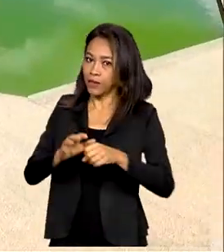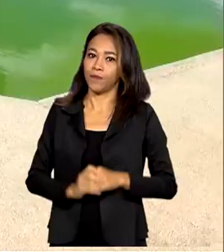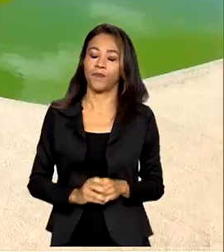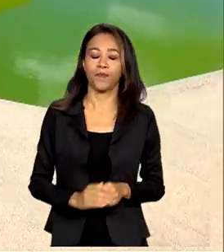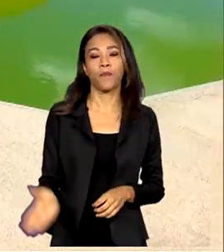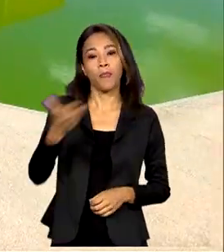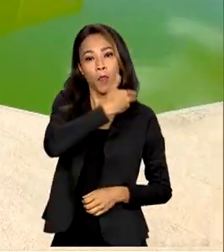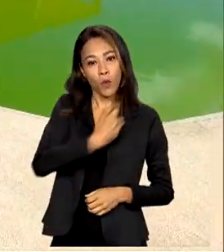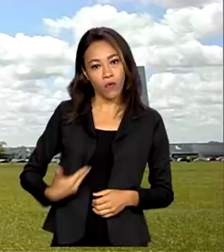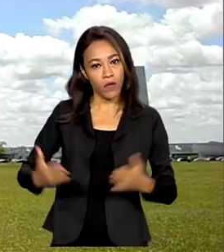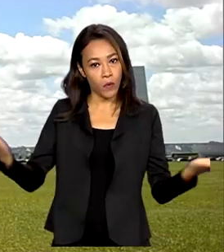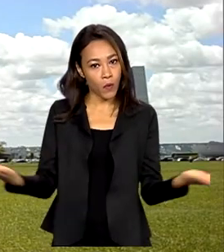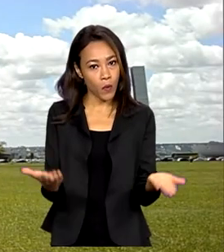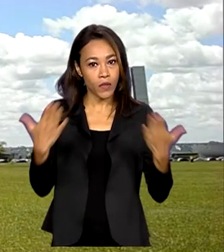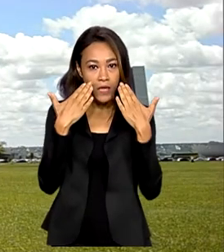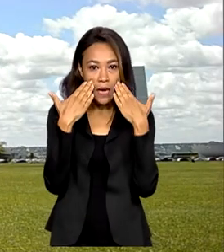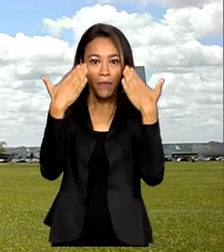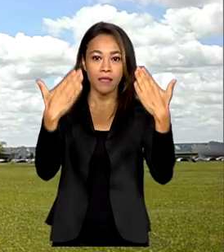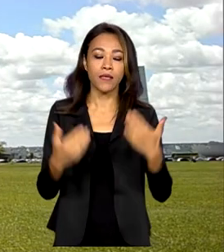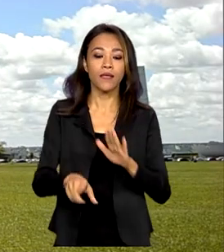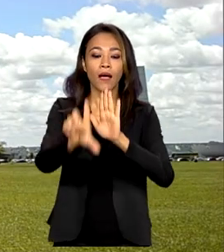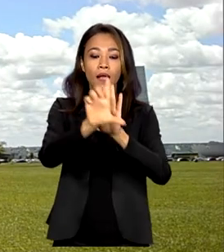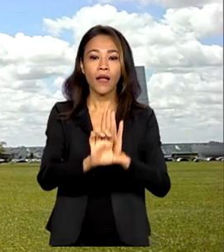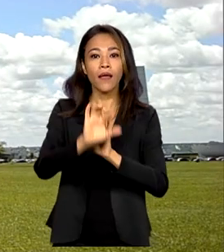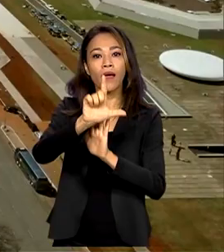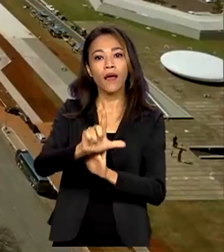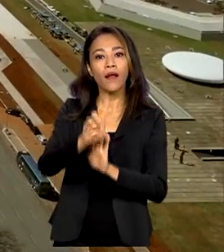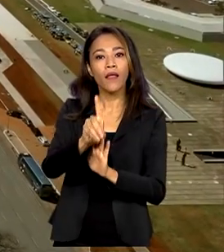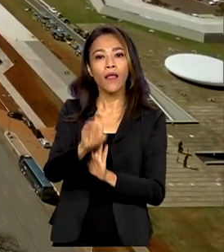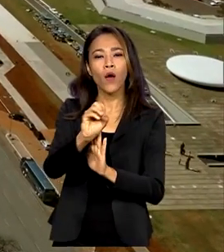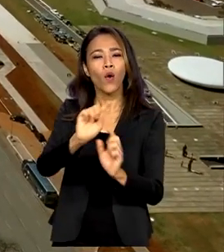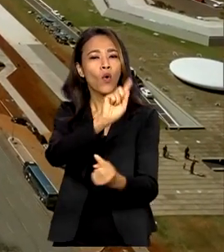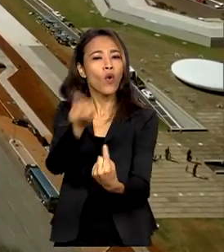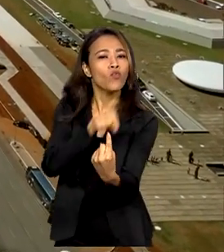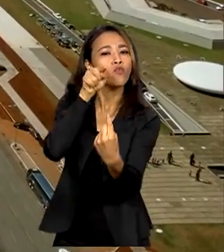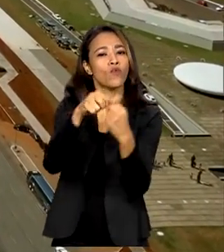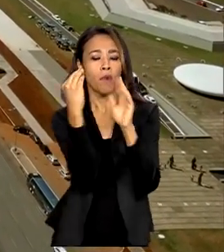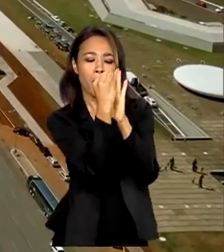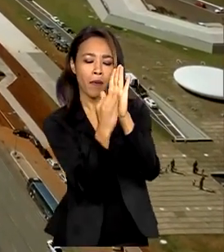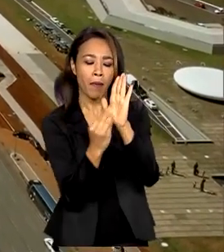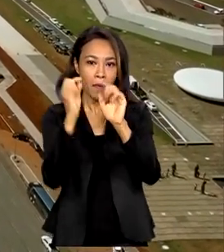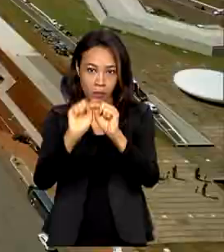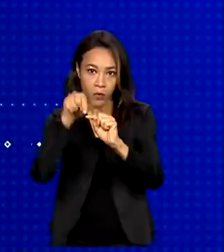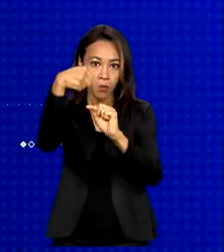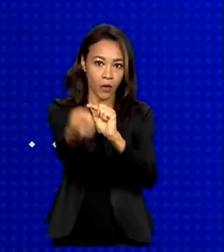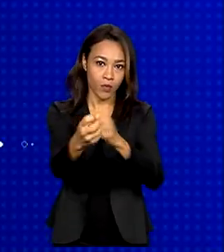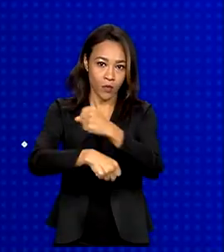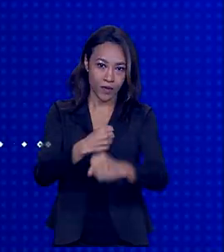governo apresenta hoje os números da LDO, que estabelece metas e prioridades para o ano que vem.